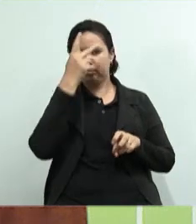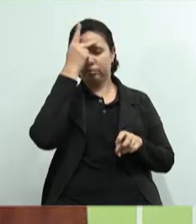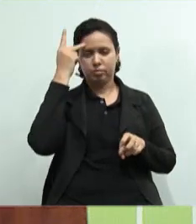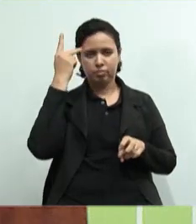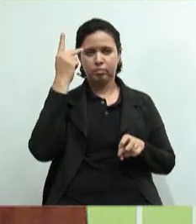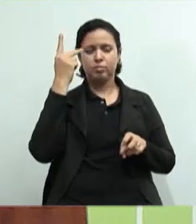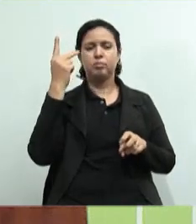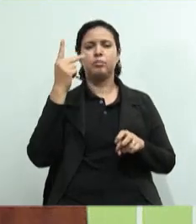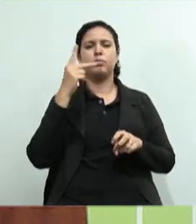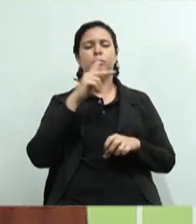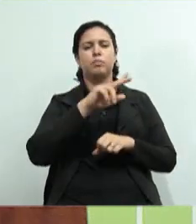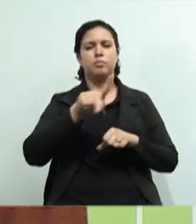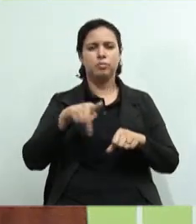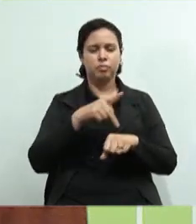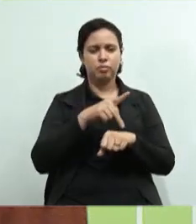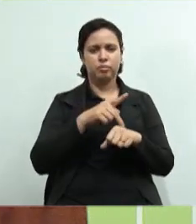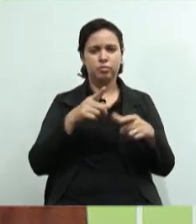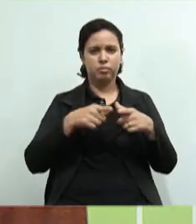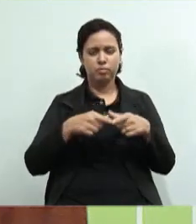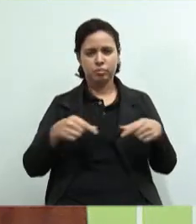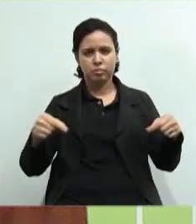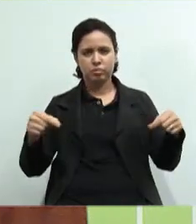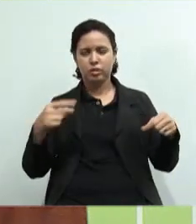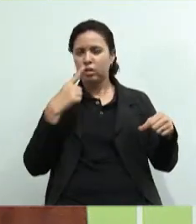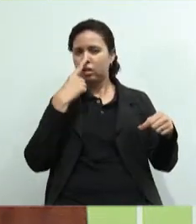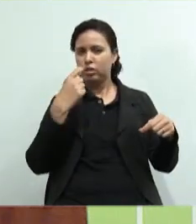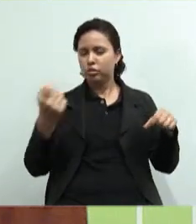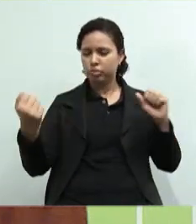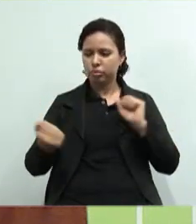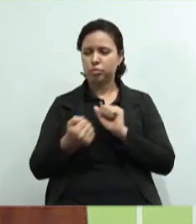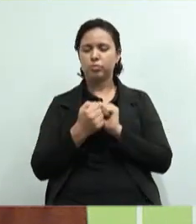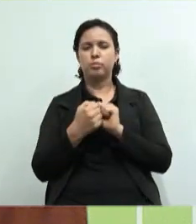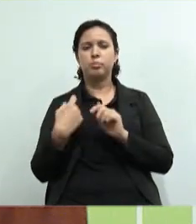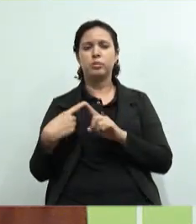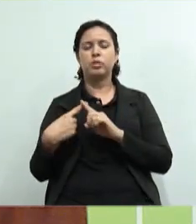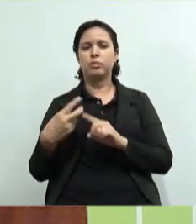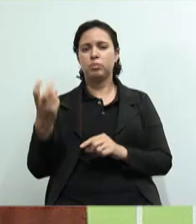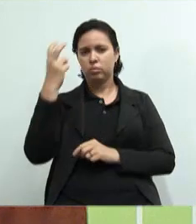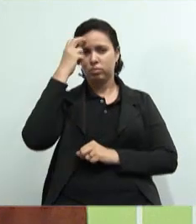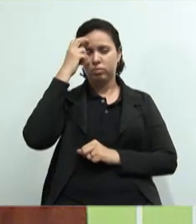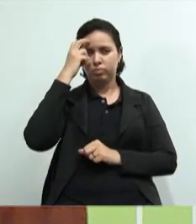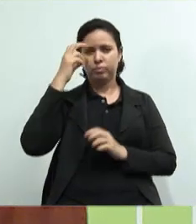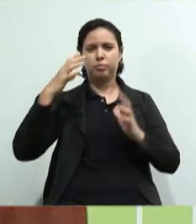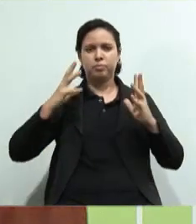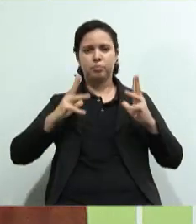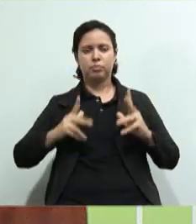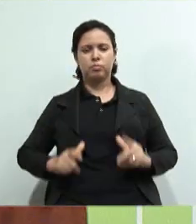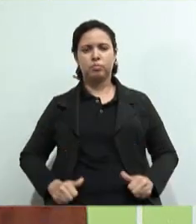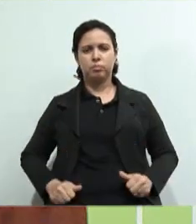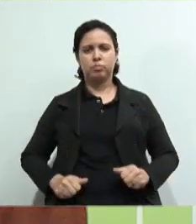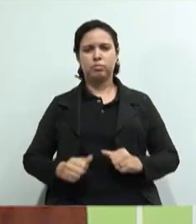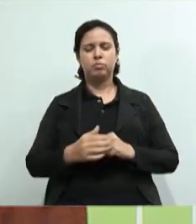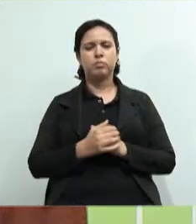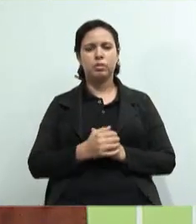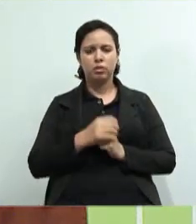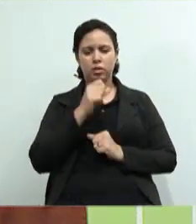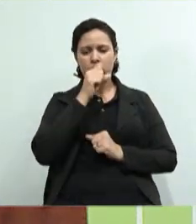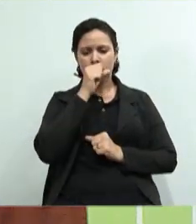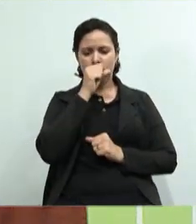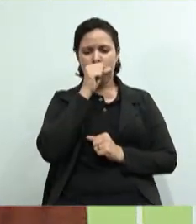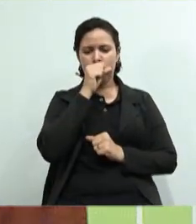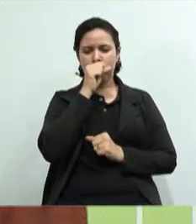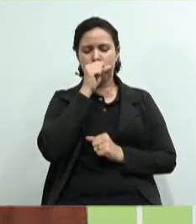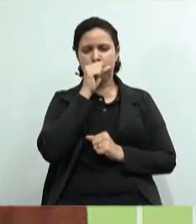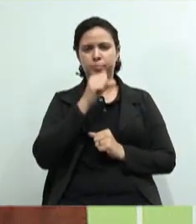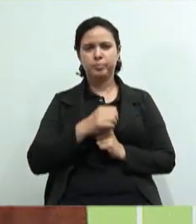é seu, o lixo não é das outras pessoas. Então eles têm essa cultura mesmo, de não deixar sujo, de levar,